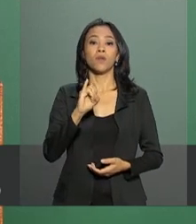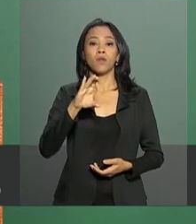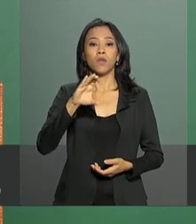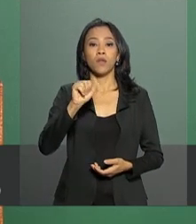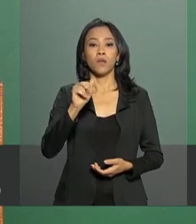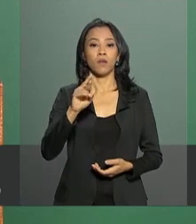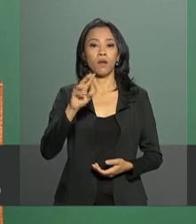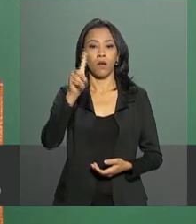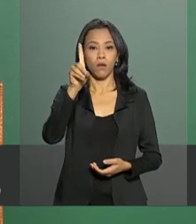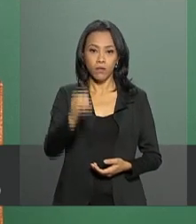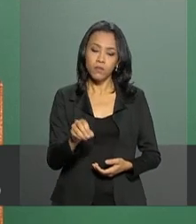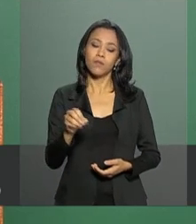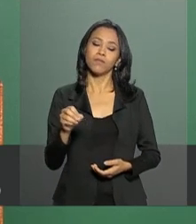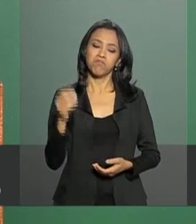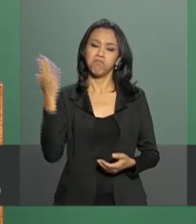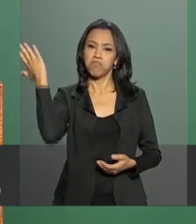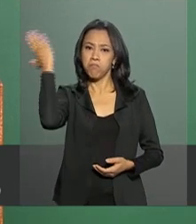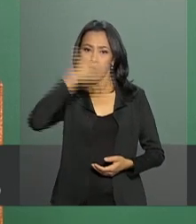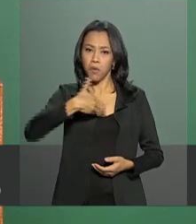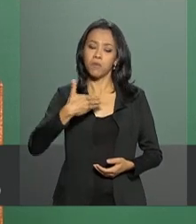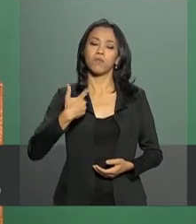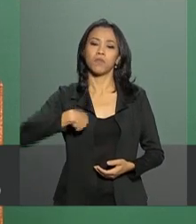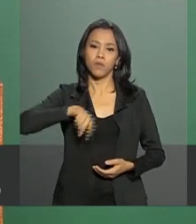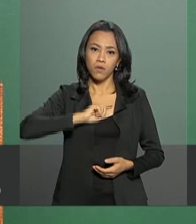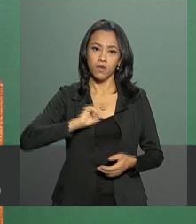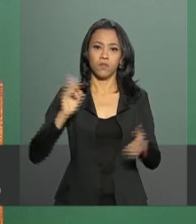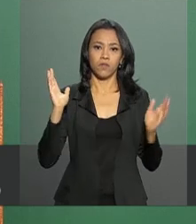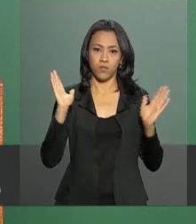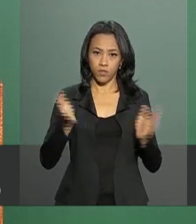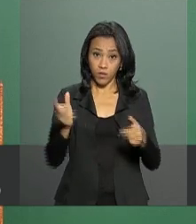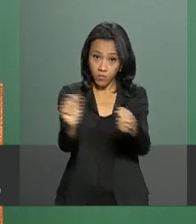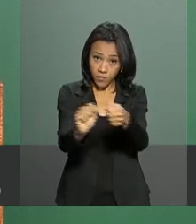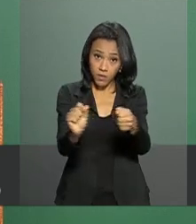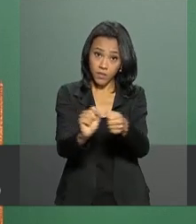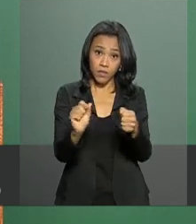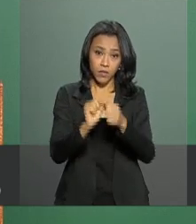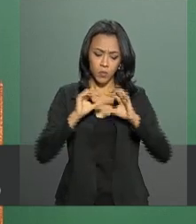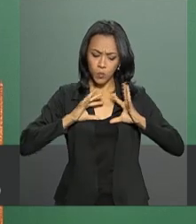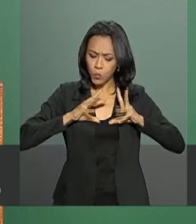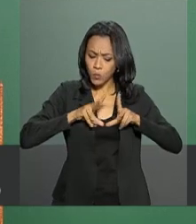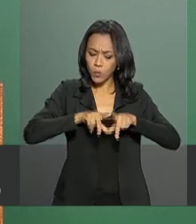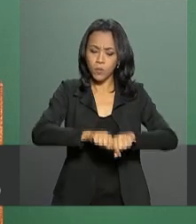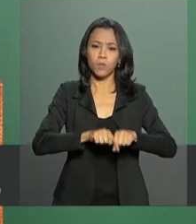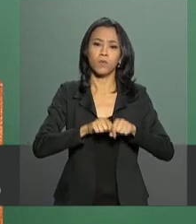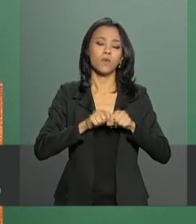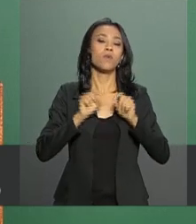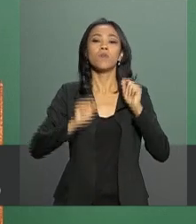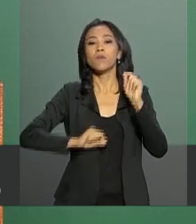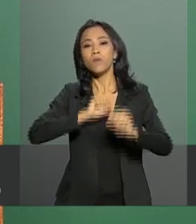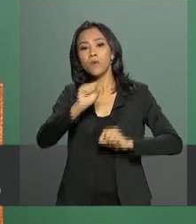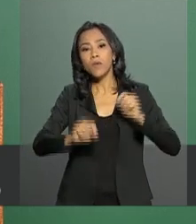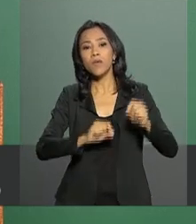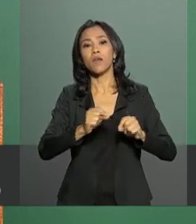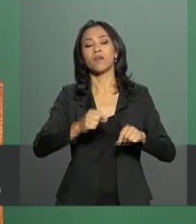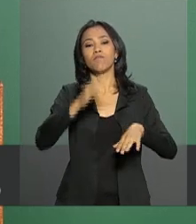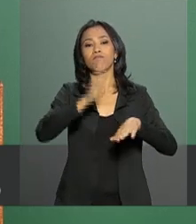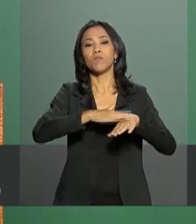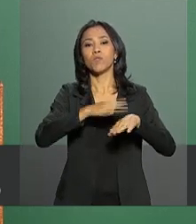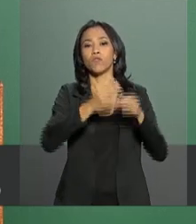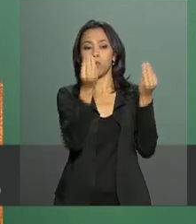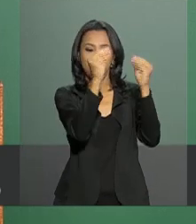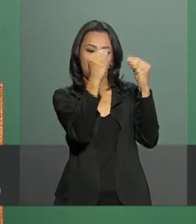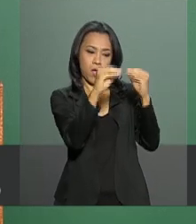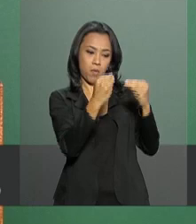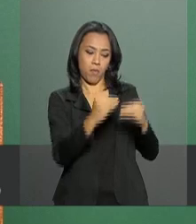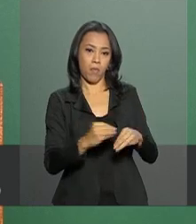que nós estamos cumprindo por inteiro os desígnios do constituinte de 88